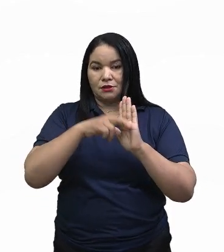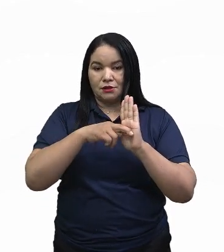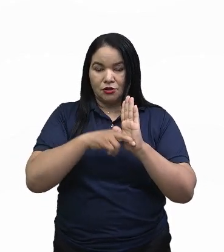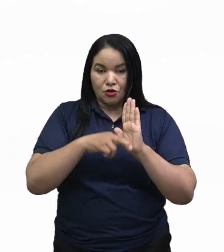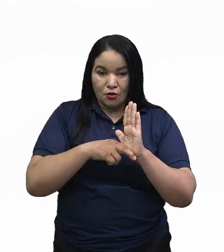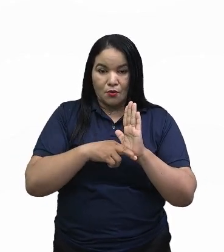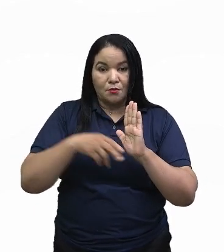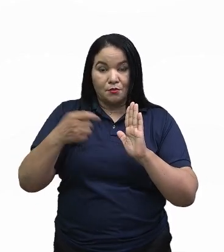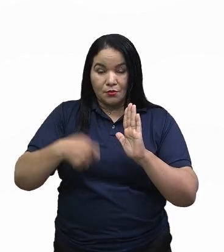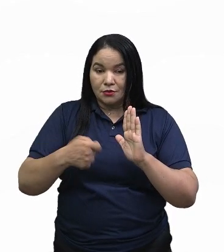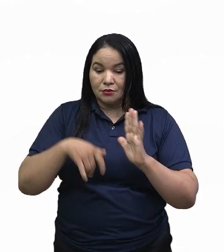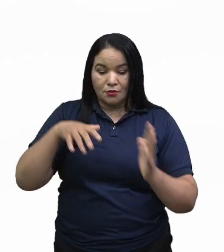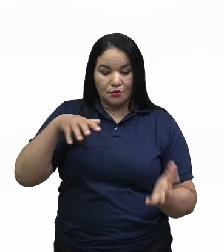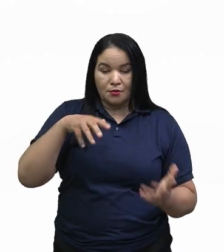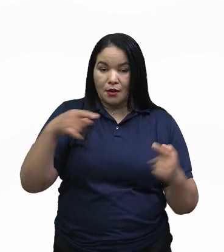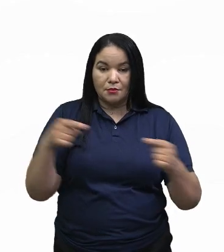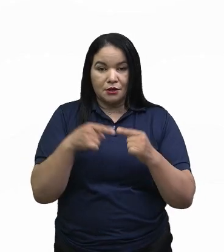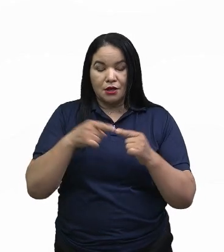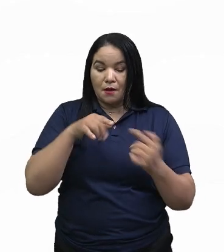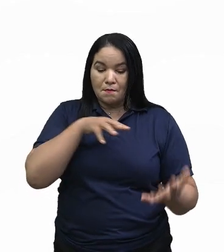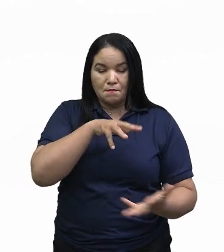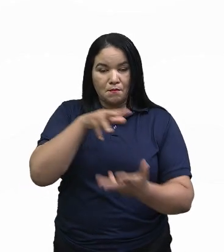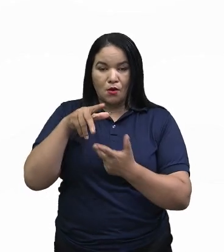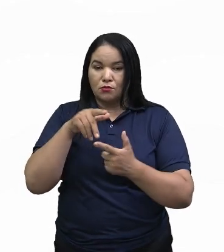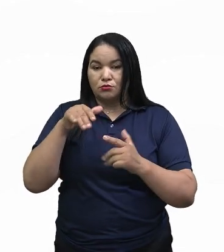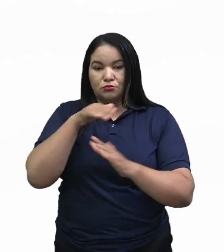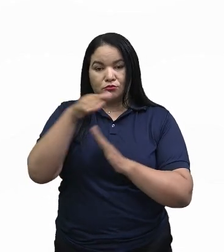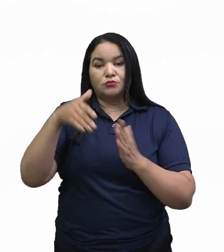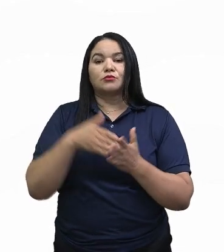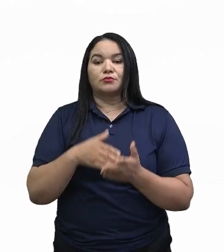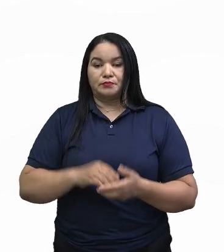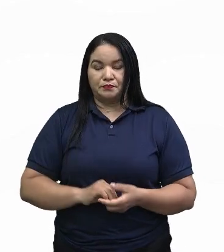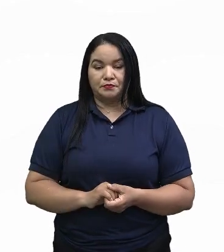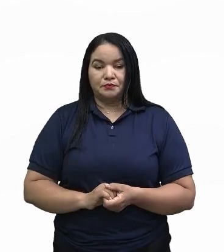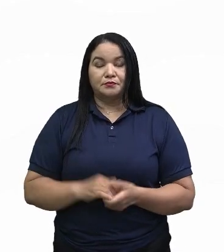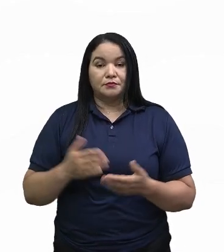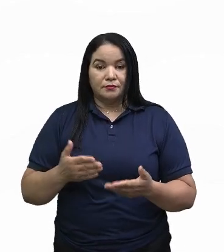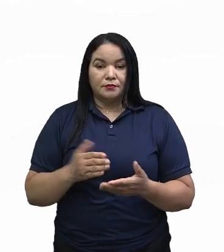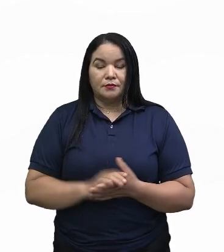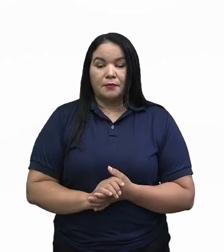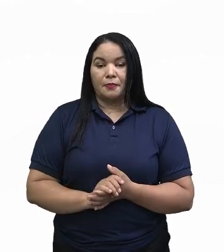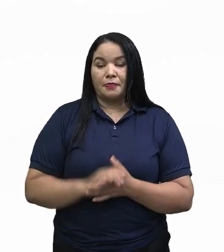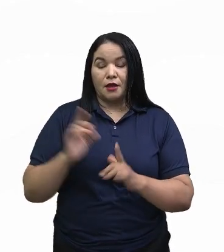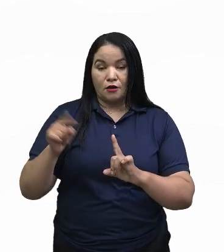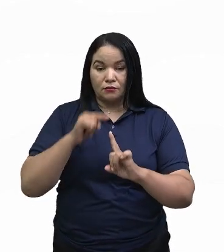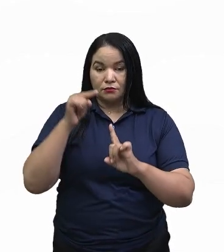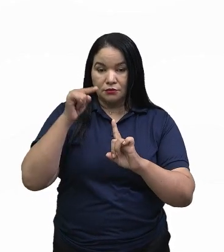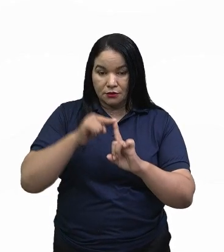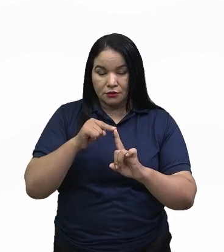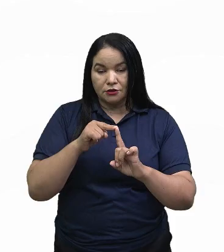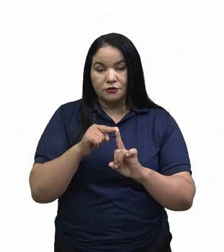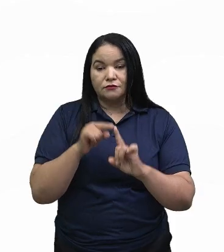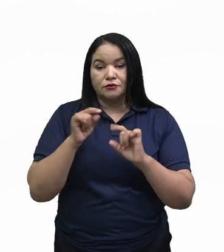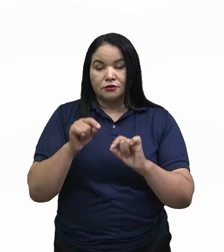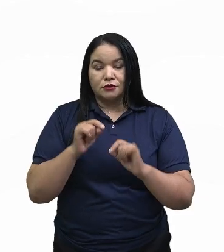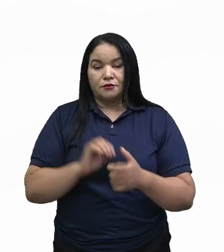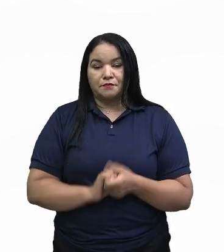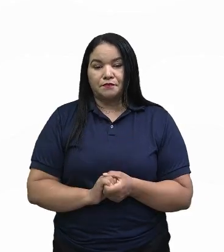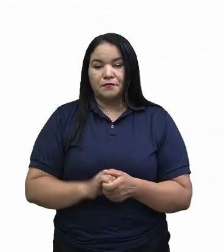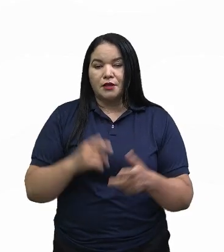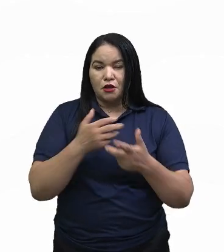sejam universais. Então, é dentro desse propósito, principalmente de evitar